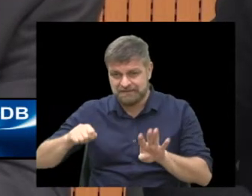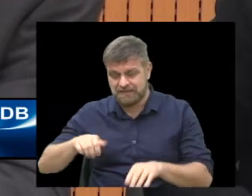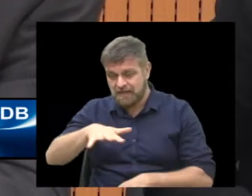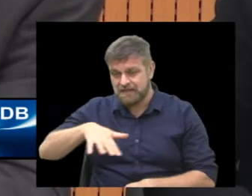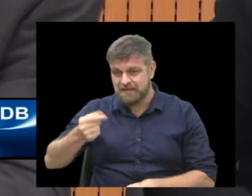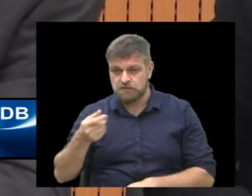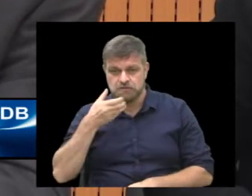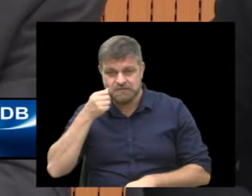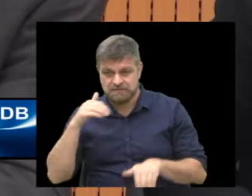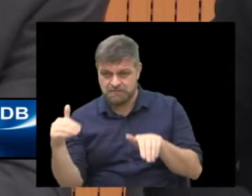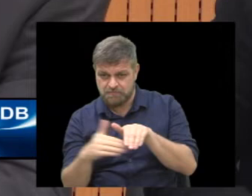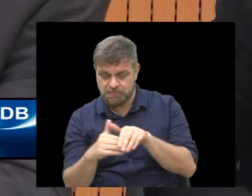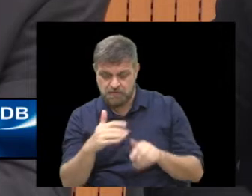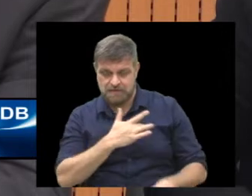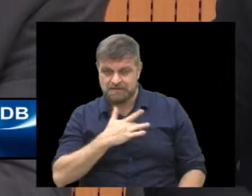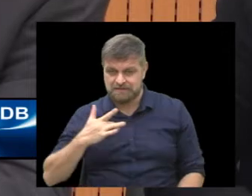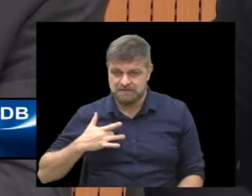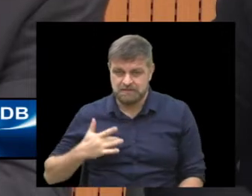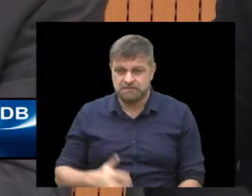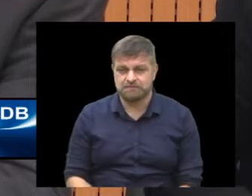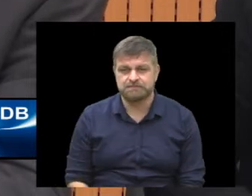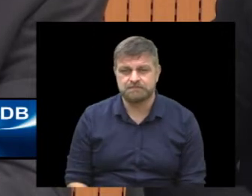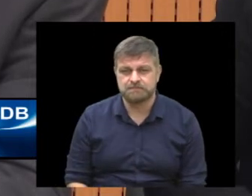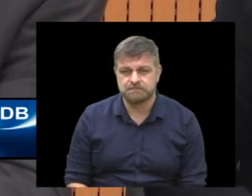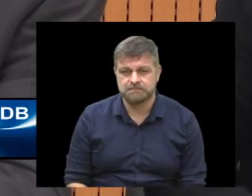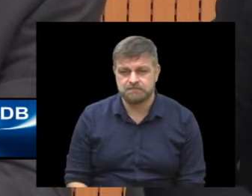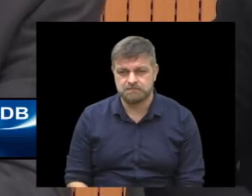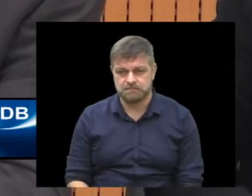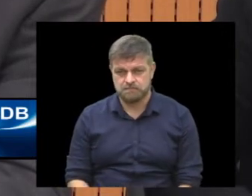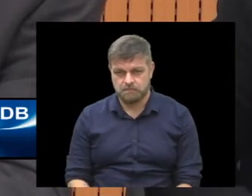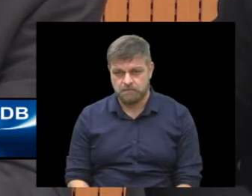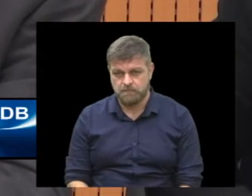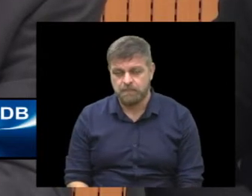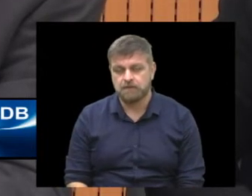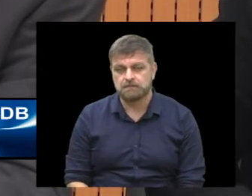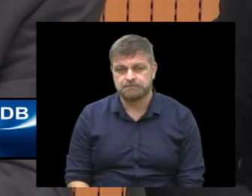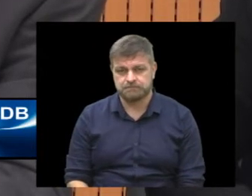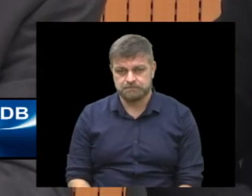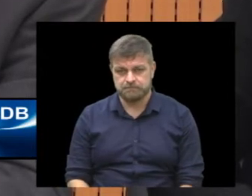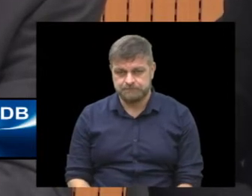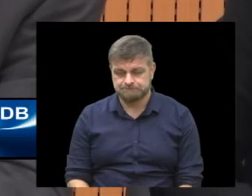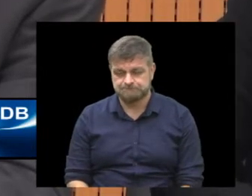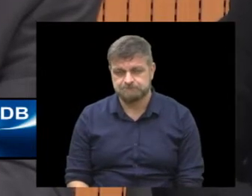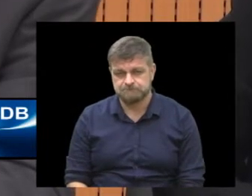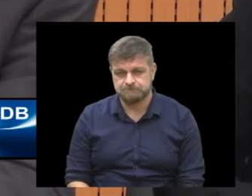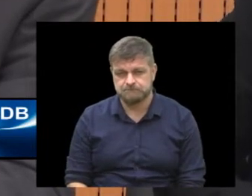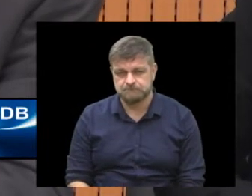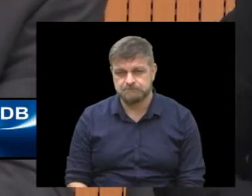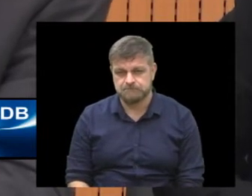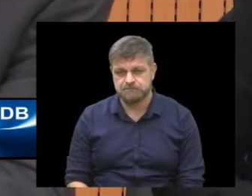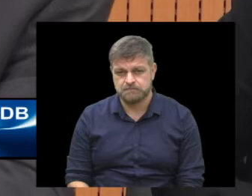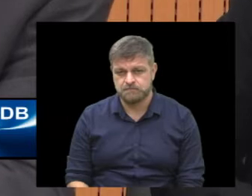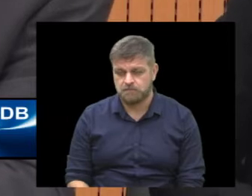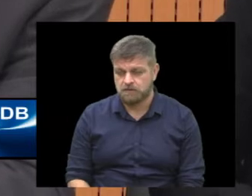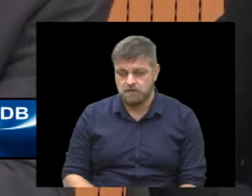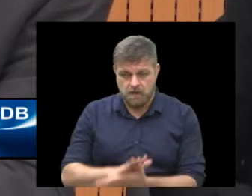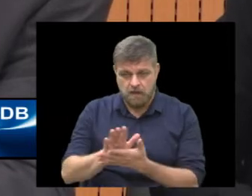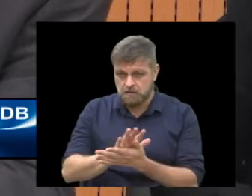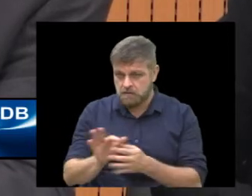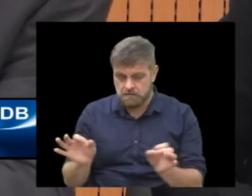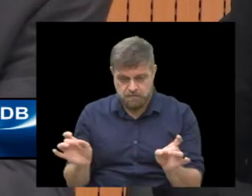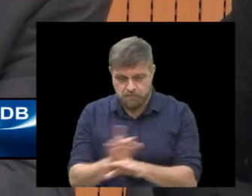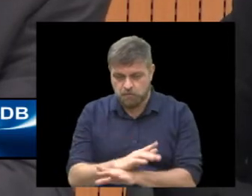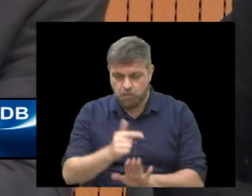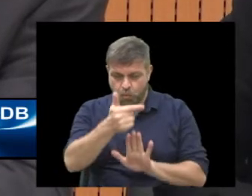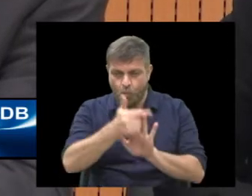Saúde e RDQA Saúde, terceiro quadrimestre de 2018. Não havendo mais matérias a